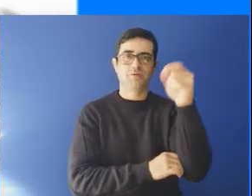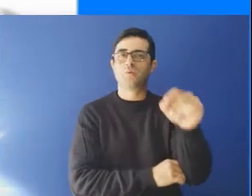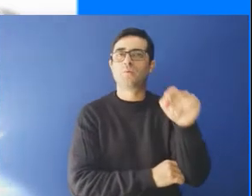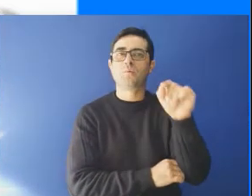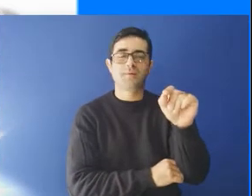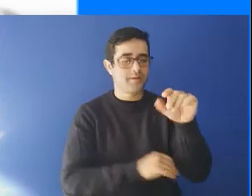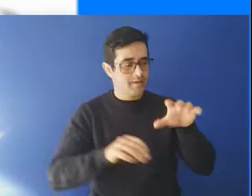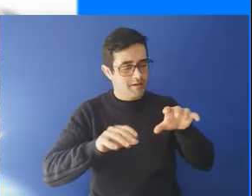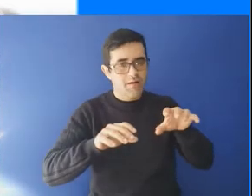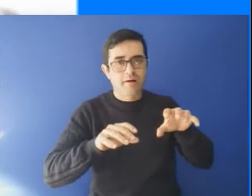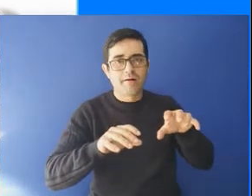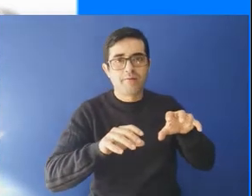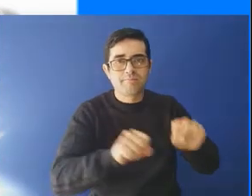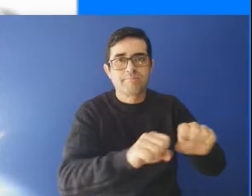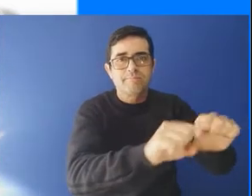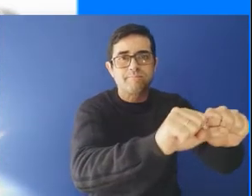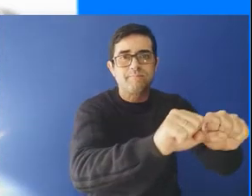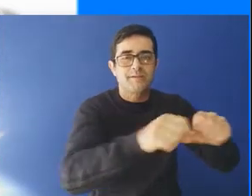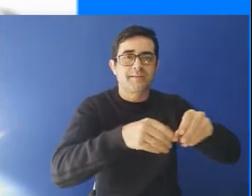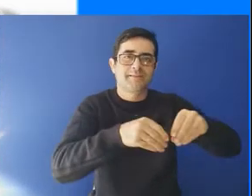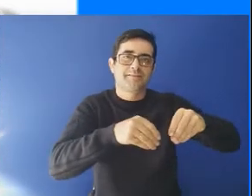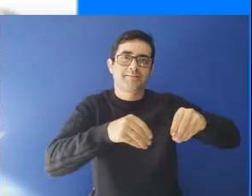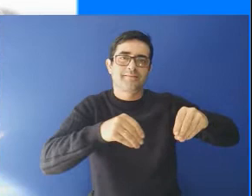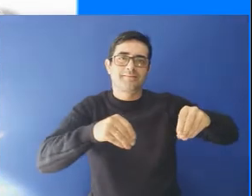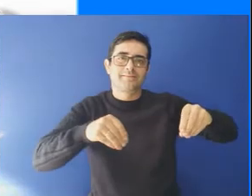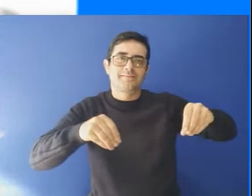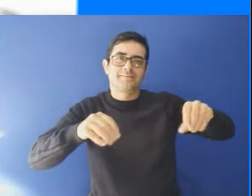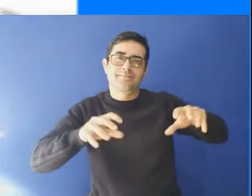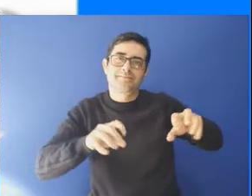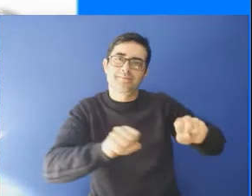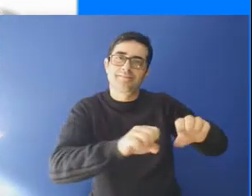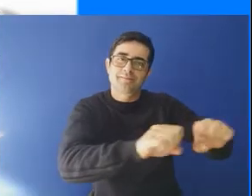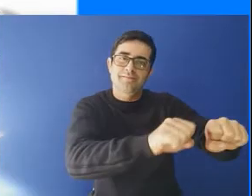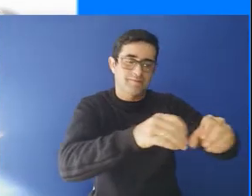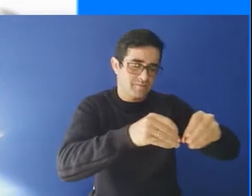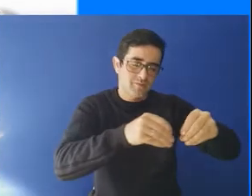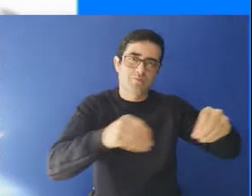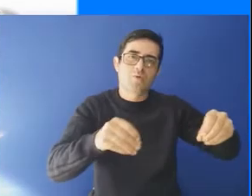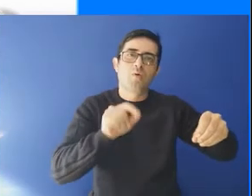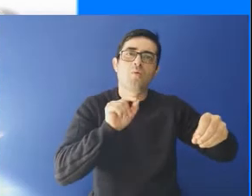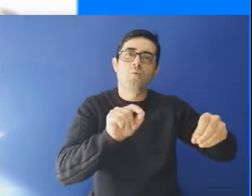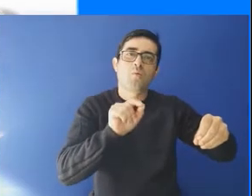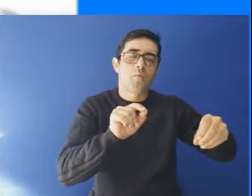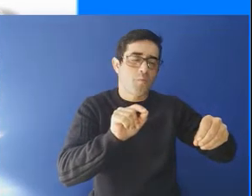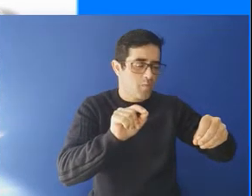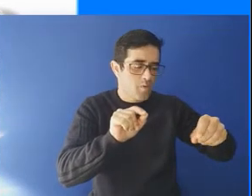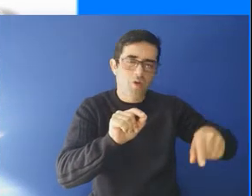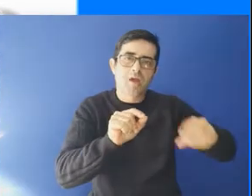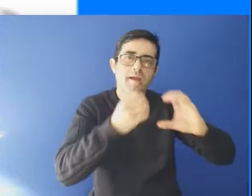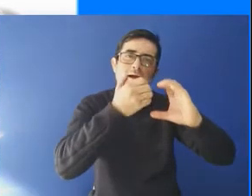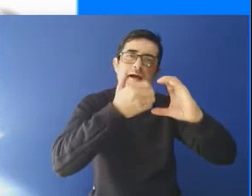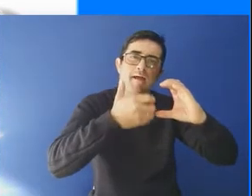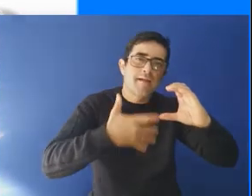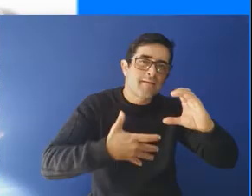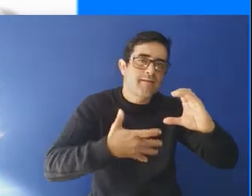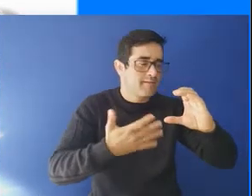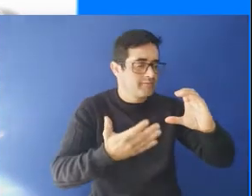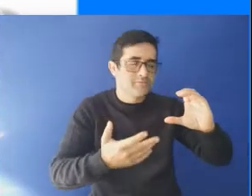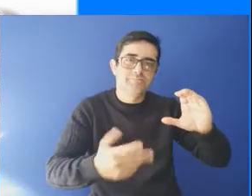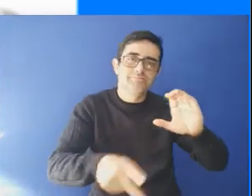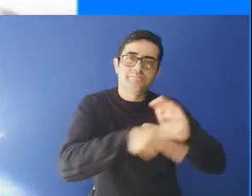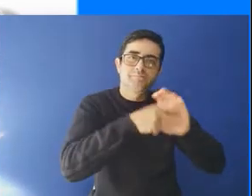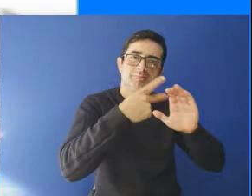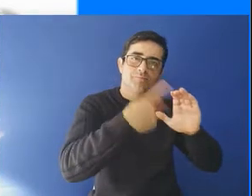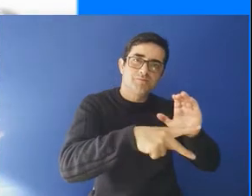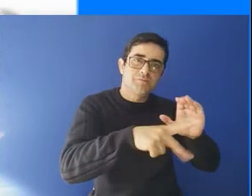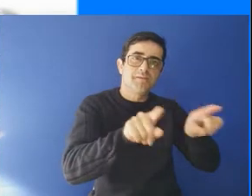do solo também é um estudo bastante importante para a área ambiental. A partir desse uso e ocupação do solo, nós podemos relacionar o tipo de